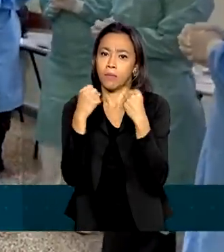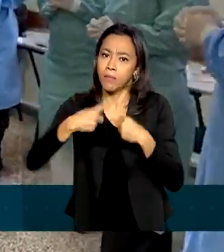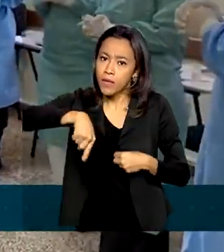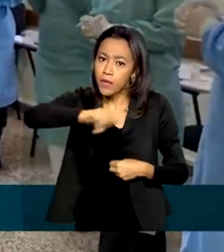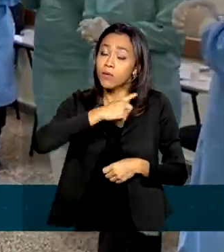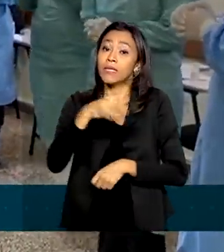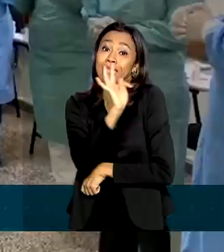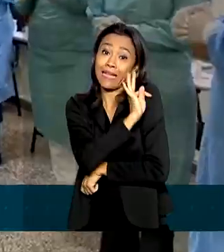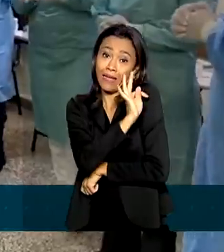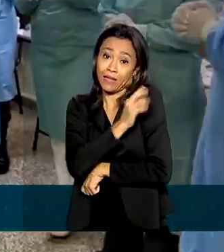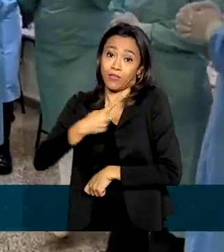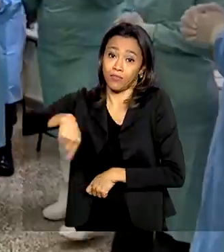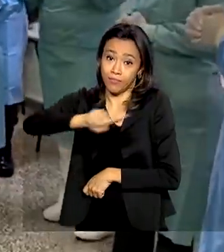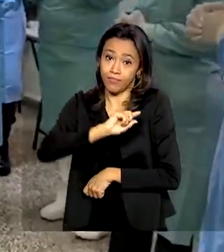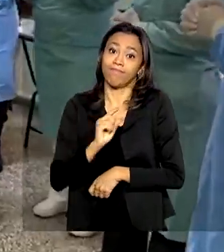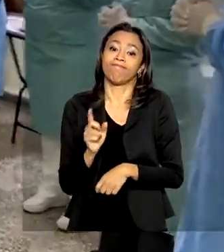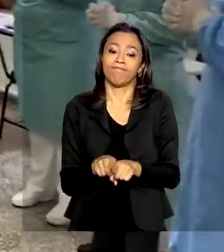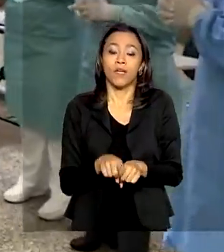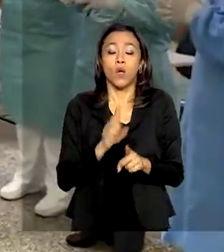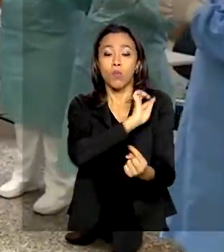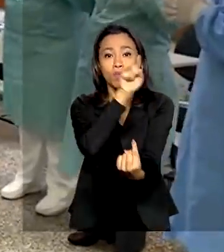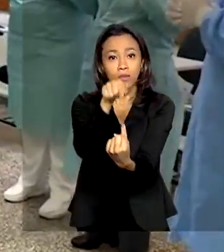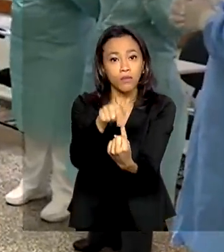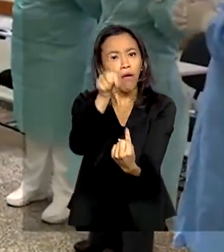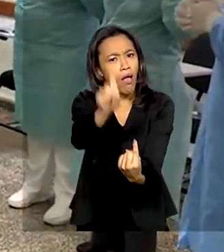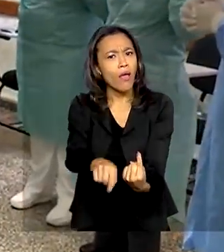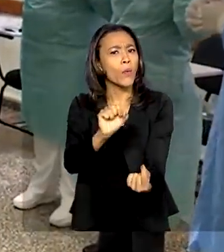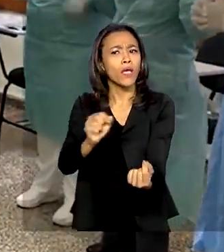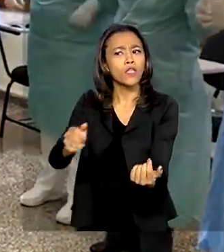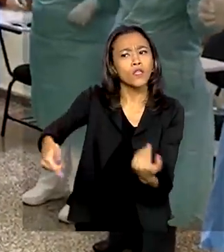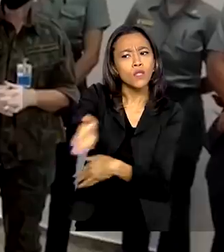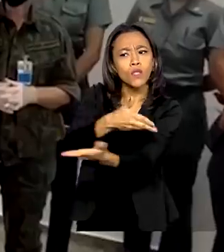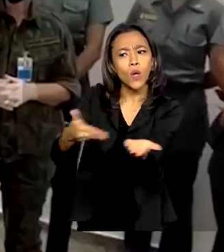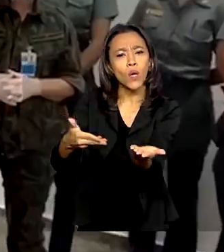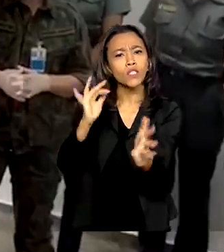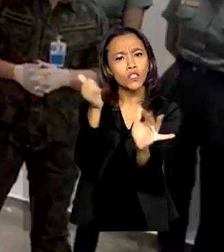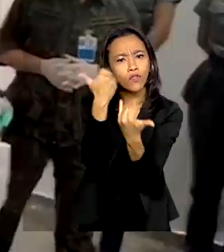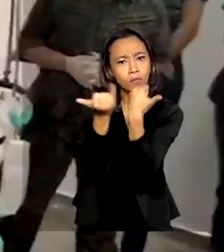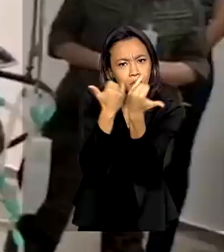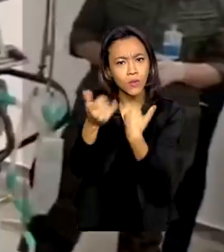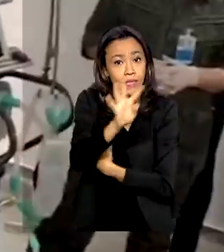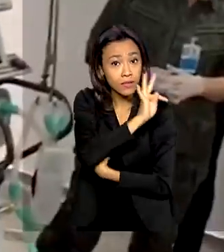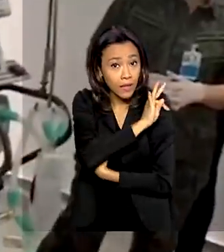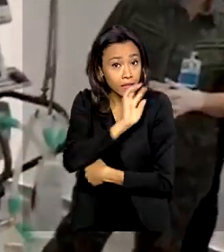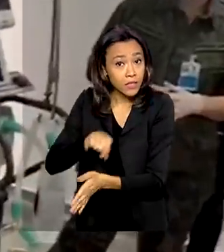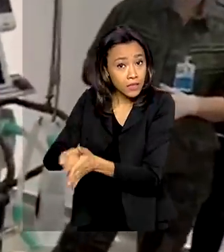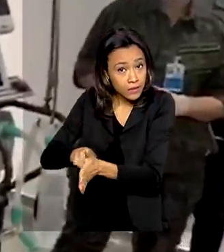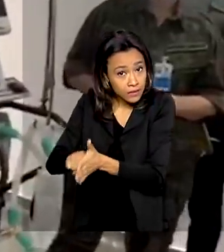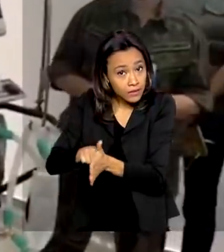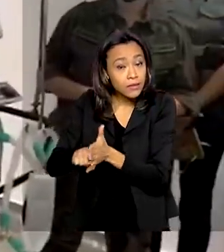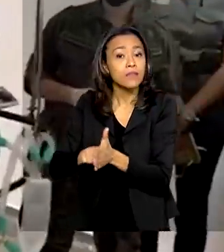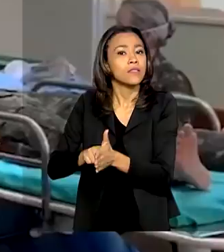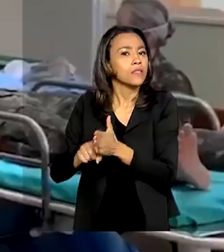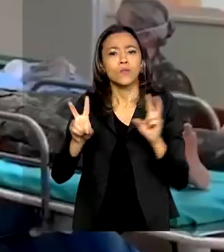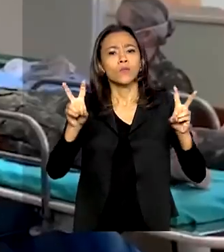de enfermagem. O objetivo da capacitação é a troca de informações técnicas e científicas sobre